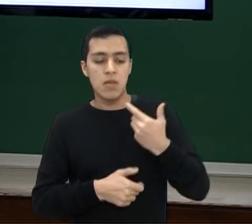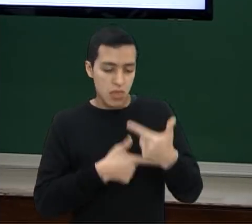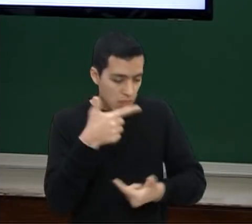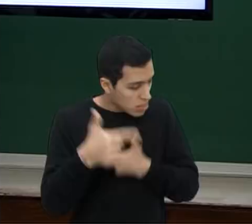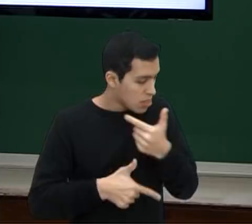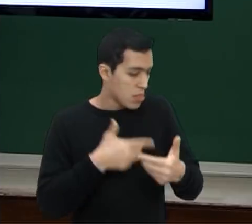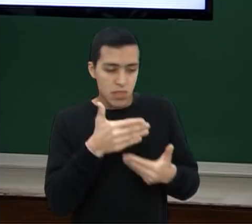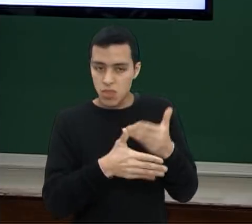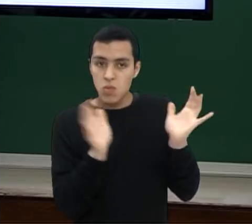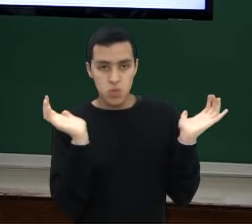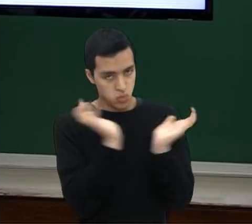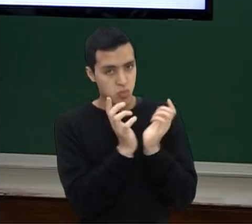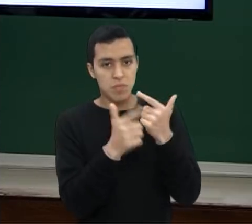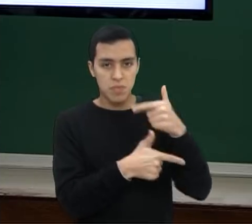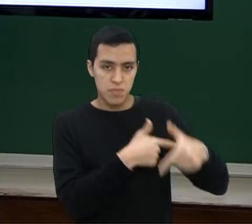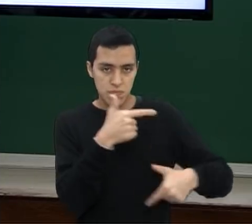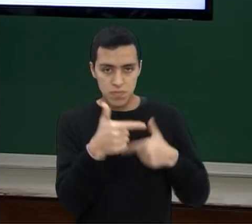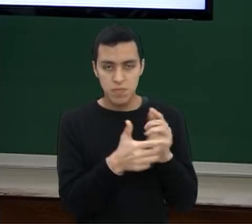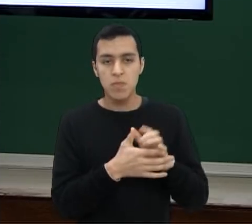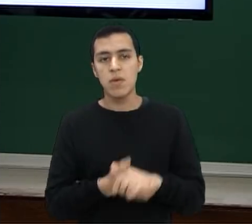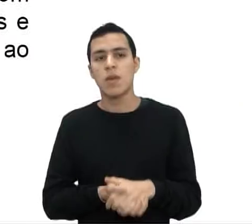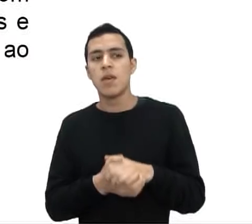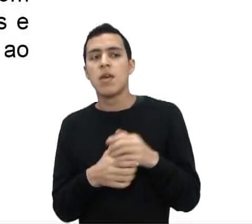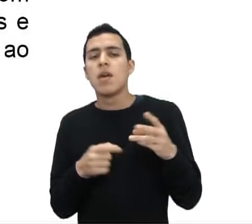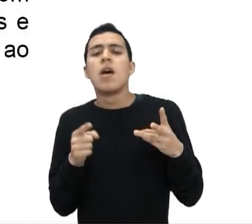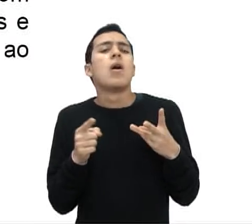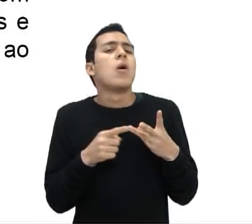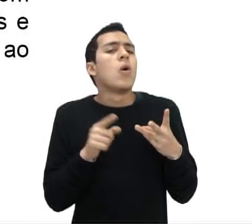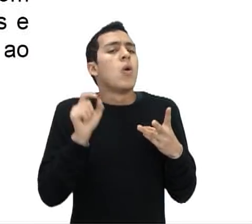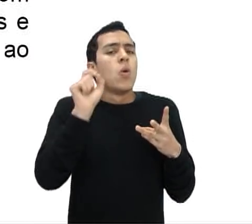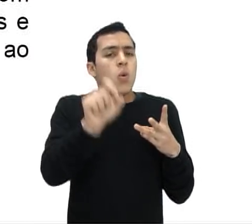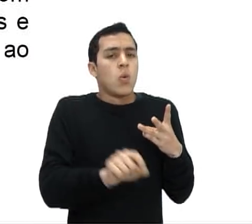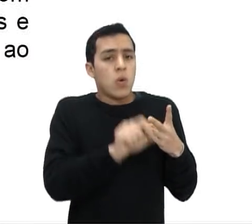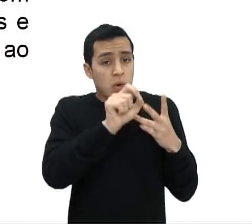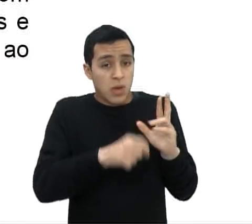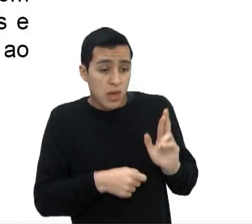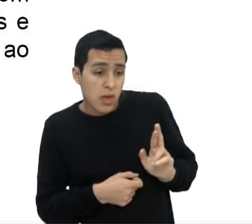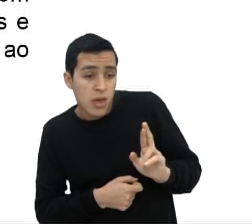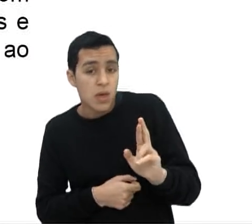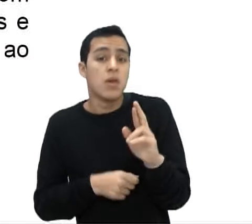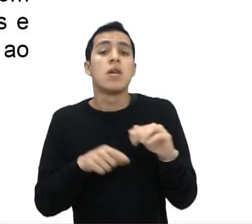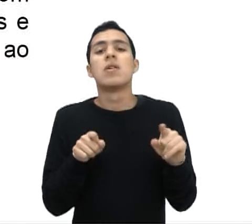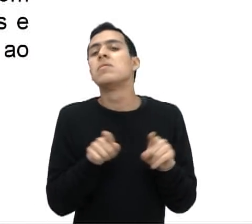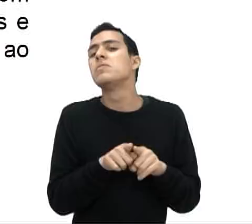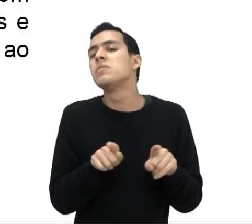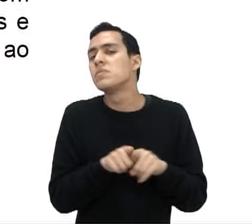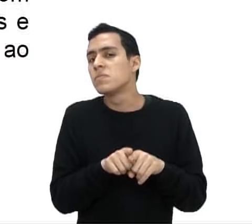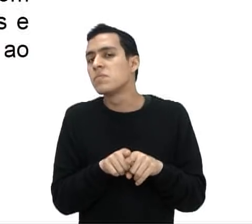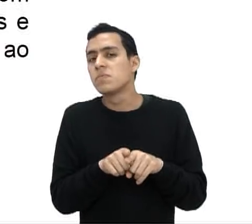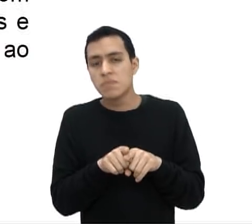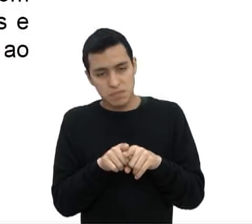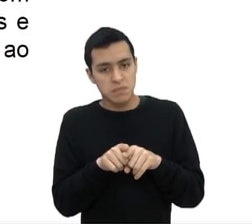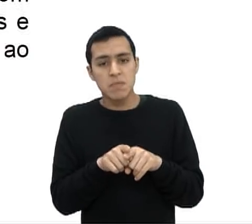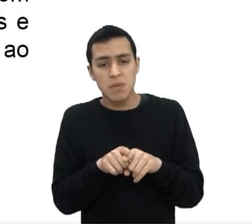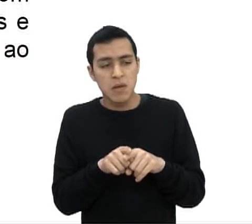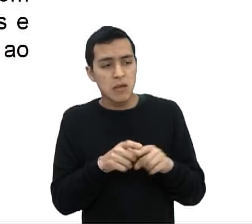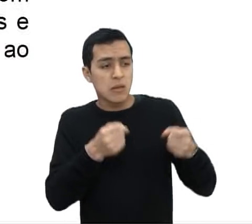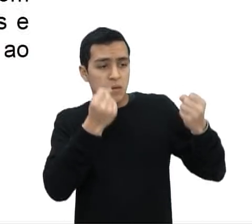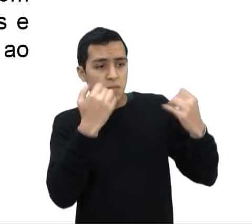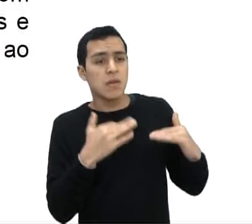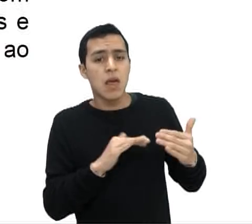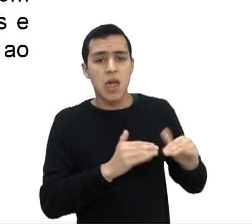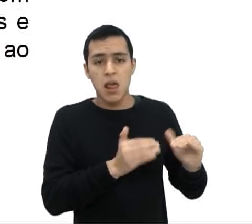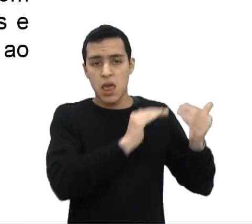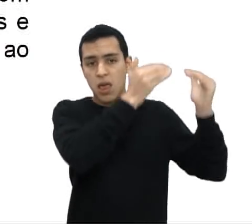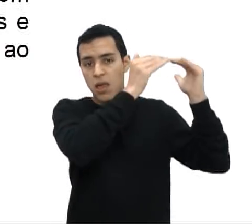trabalhadora, né? No terceiro item aqui a gente tem a representação ilustra uma favela. Então o contexto, o cenário